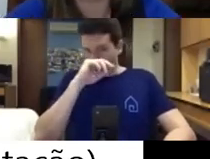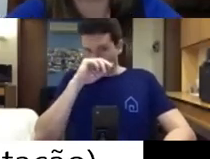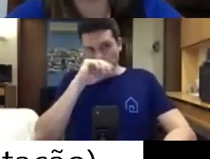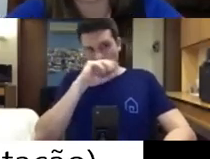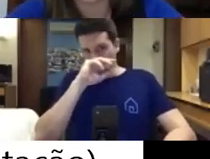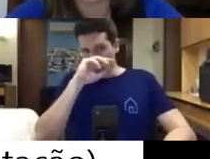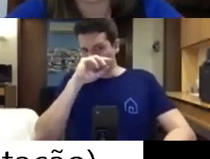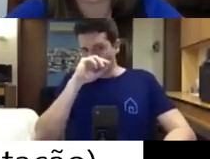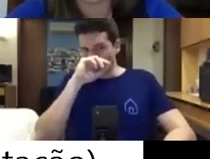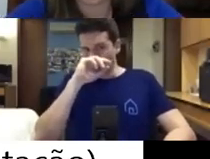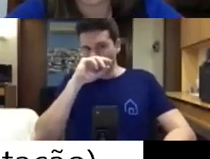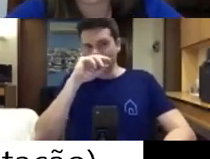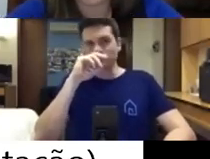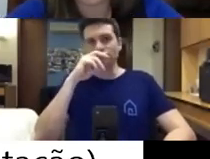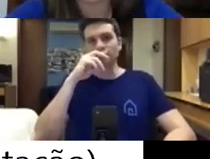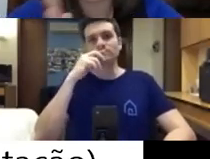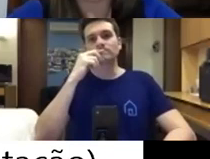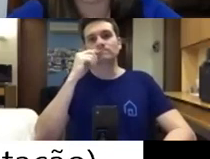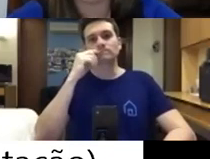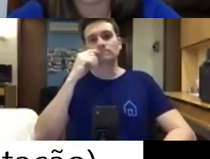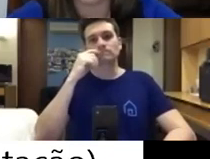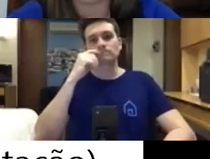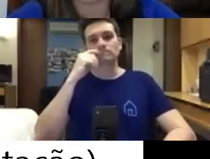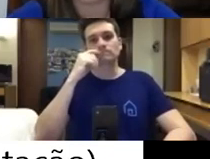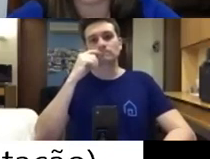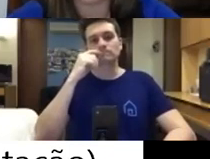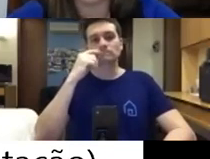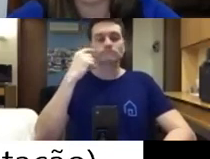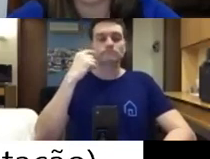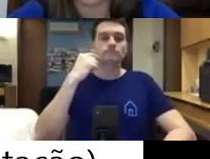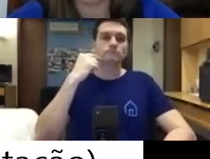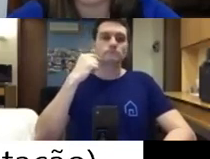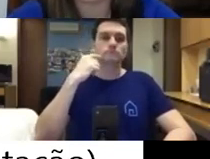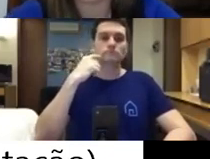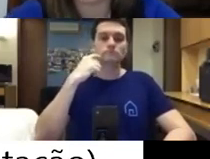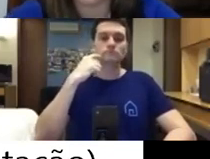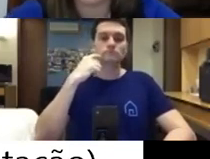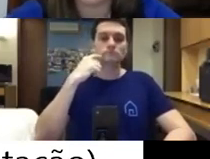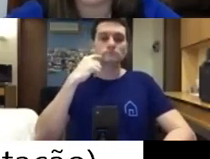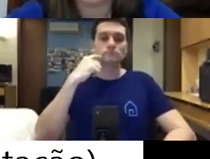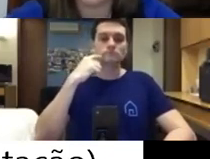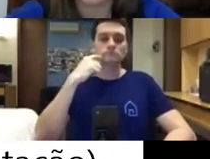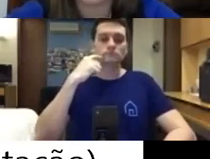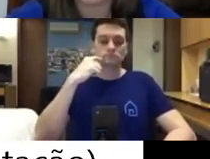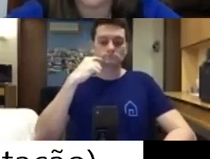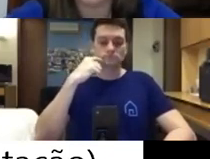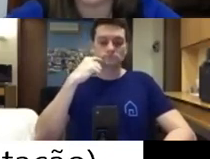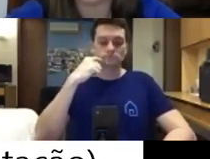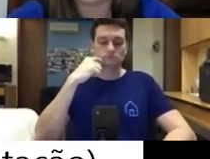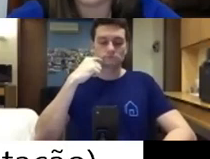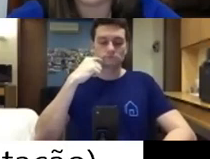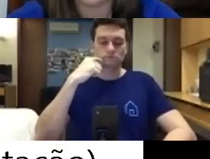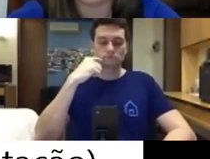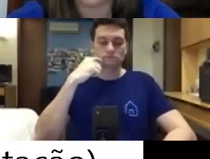500 graus. E nós temos um grande problema na reidratação desse composto. Então, na recuperação, por exemplo, de estruturas